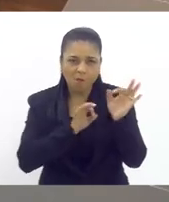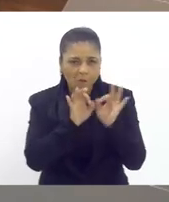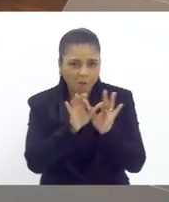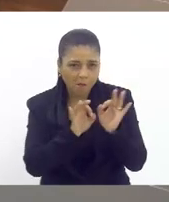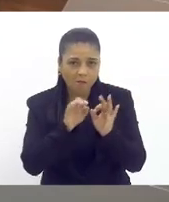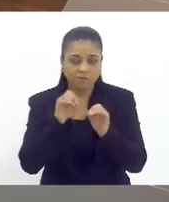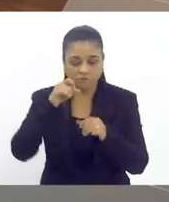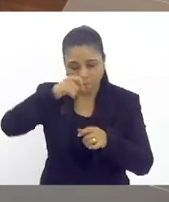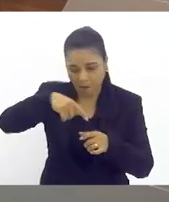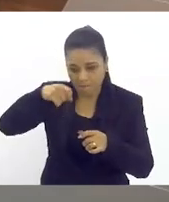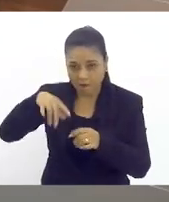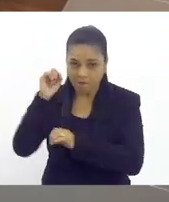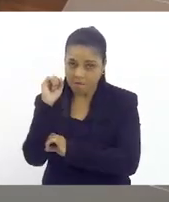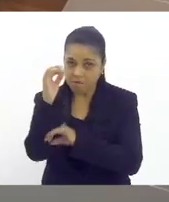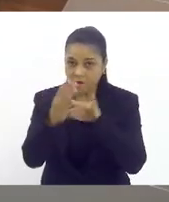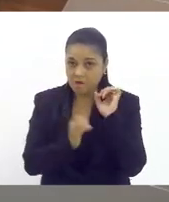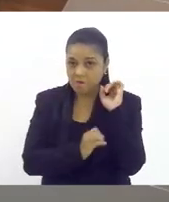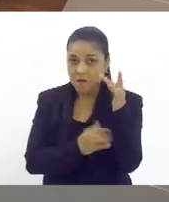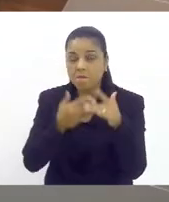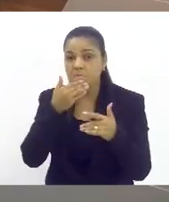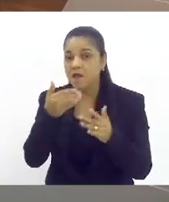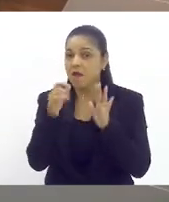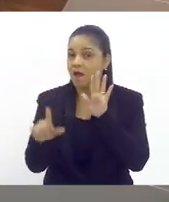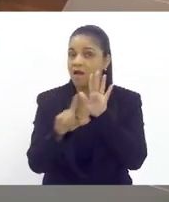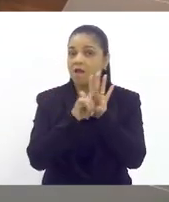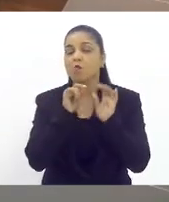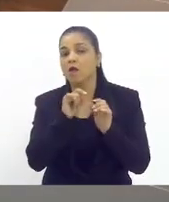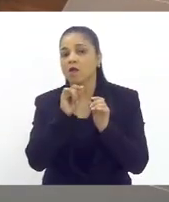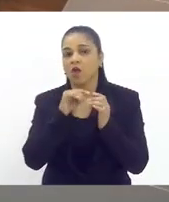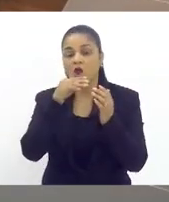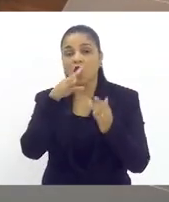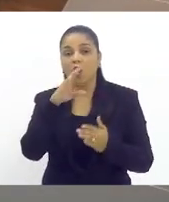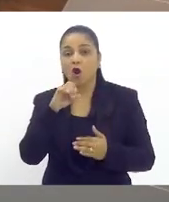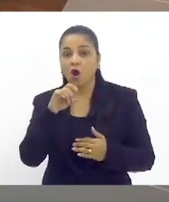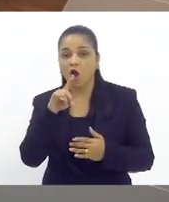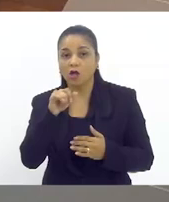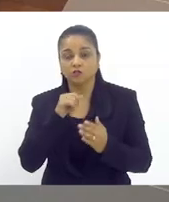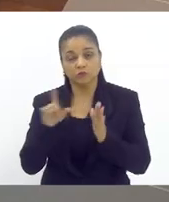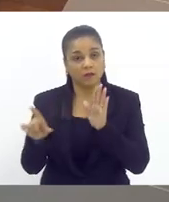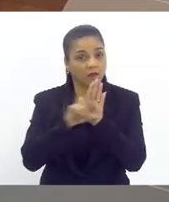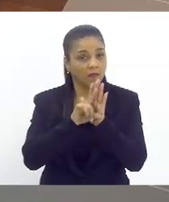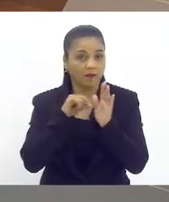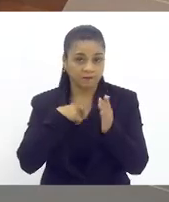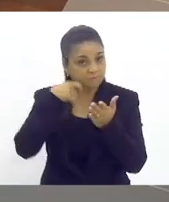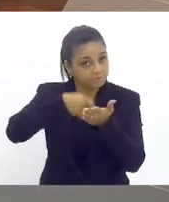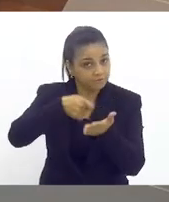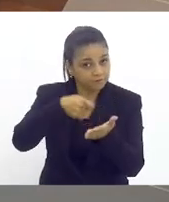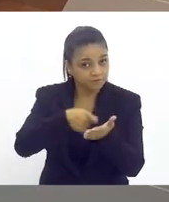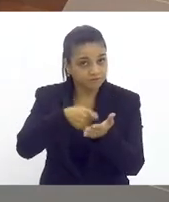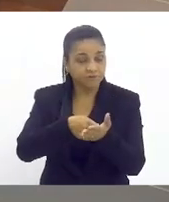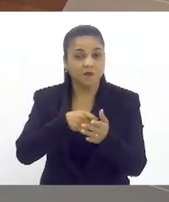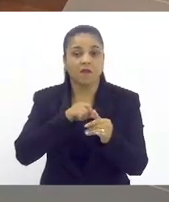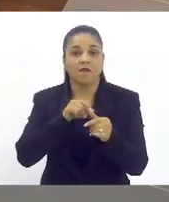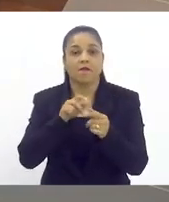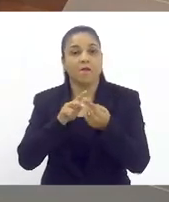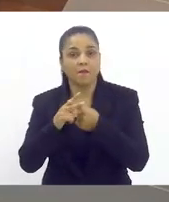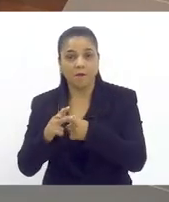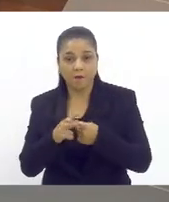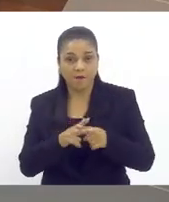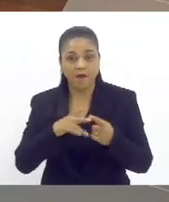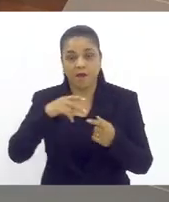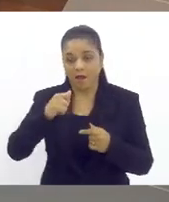que a Lei do Código seja aplicado Ou seja que haja reconstituição das Apps pelo menos